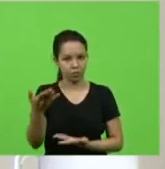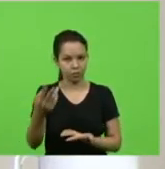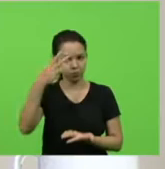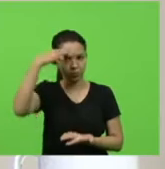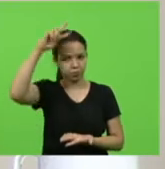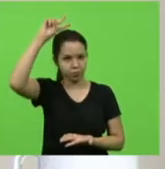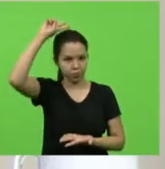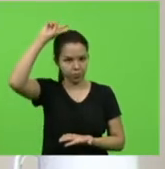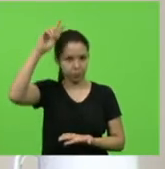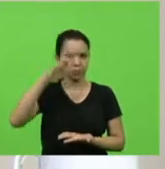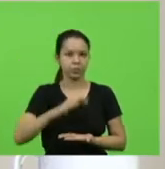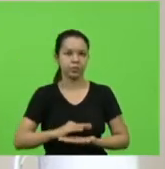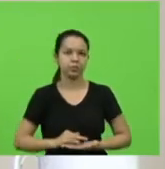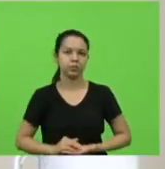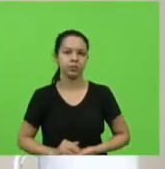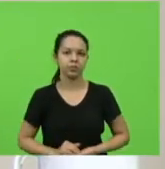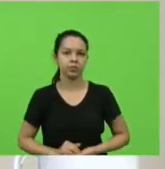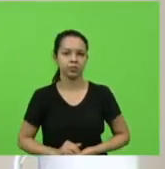Preço.